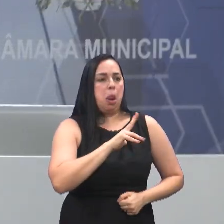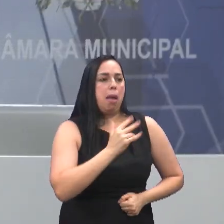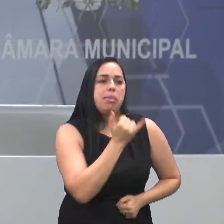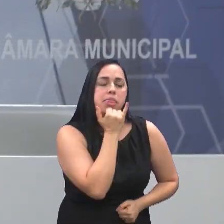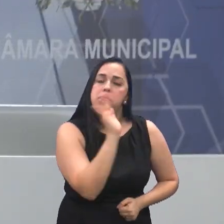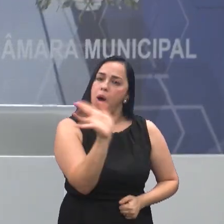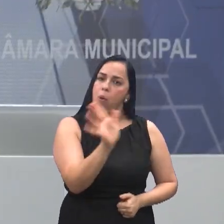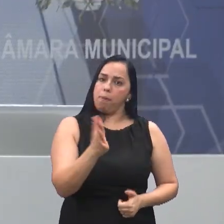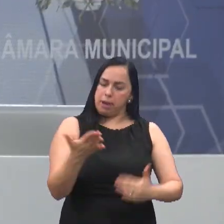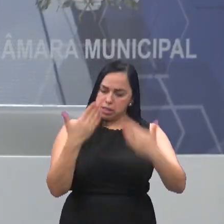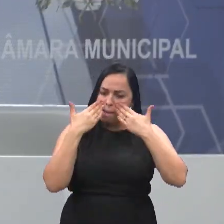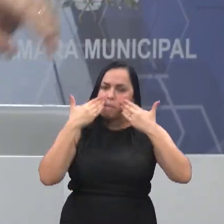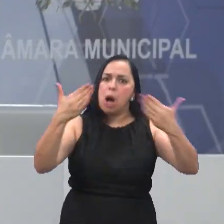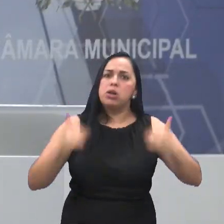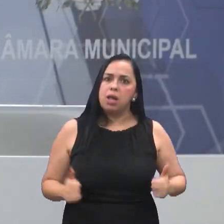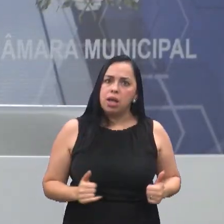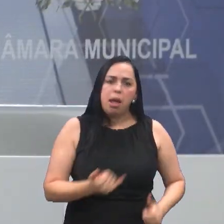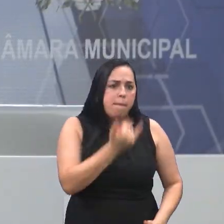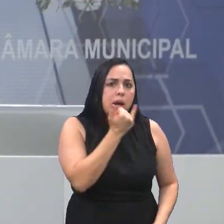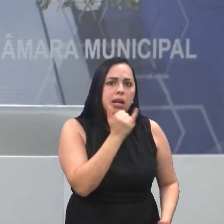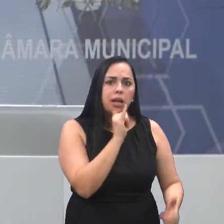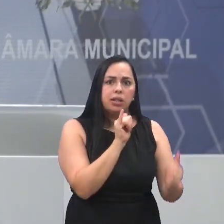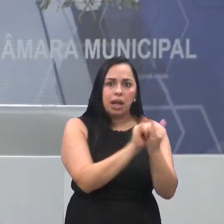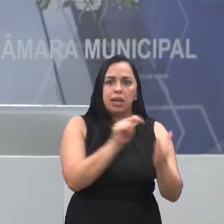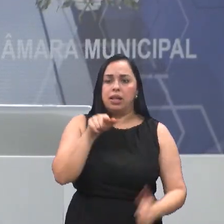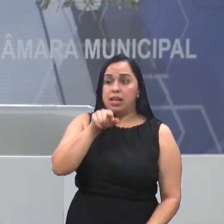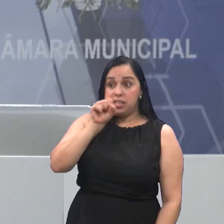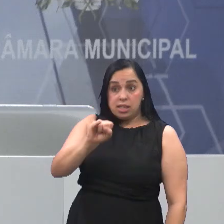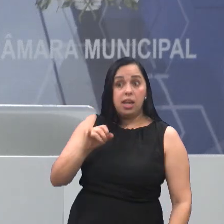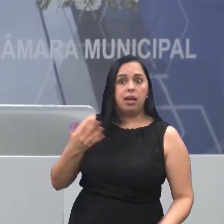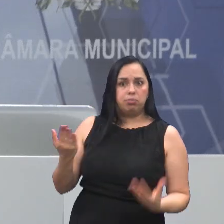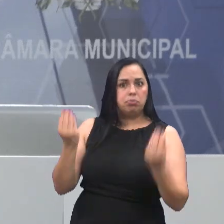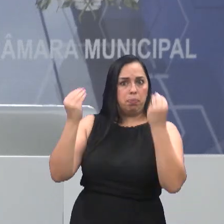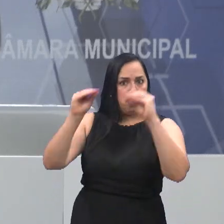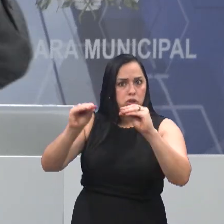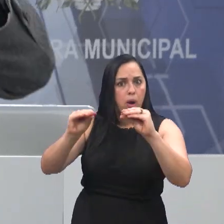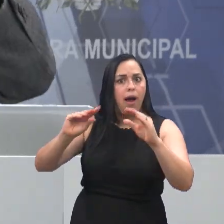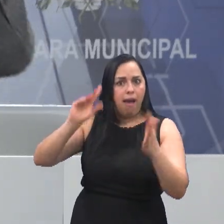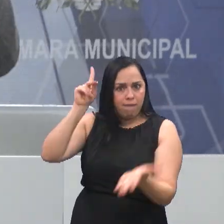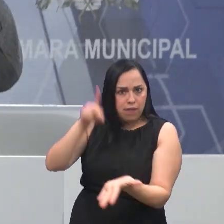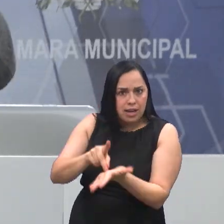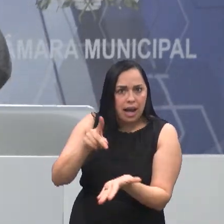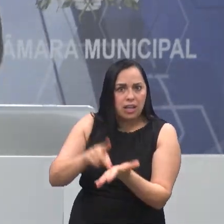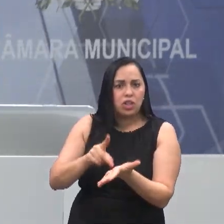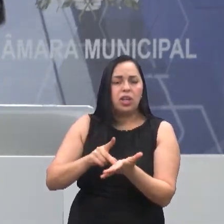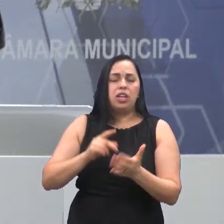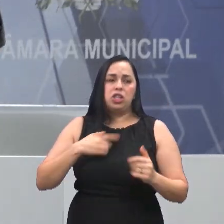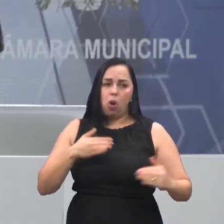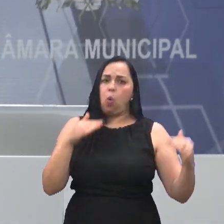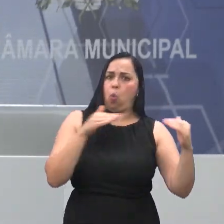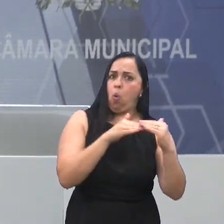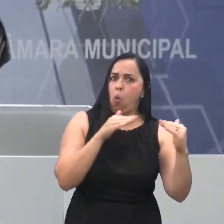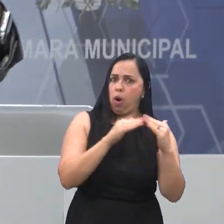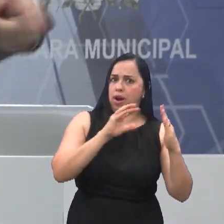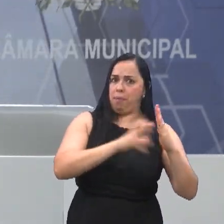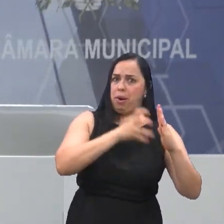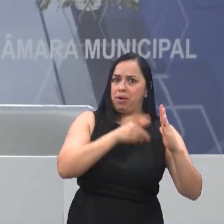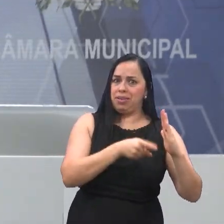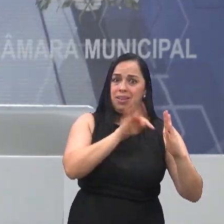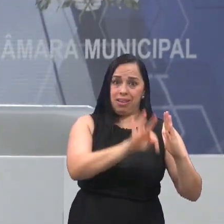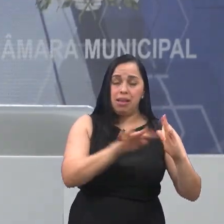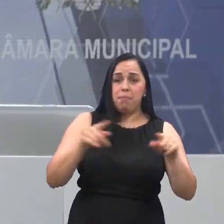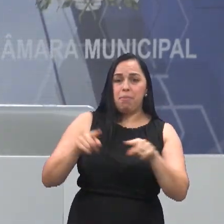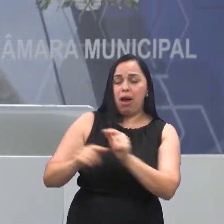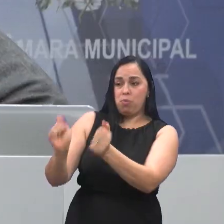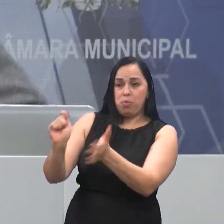publicamente. Se Vossa Excelência acredita que essas postagens que o senhor fez é verdade, que eu votei com o PT para defender ou para proteger traficante, mantenha